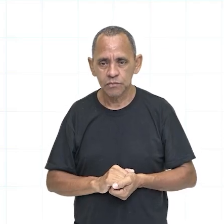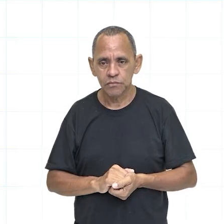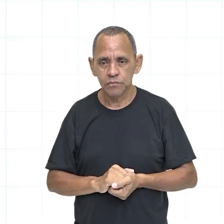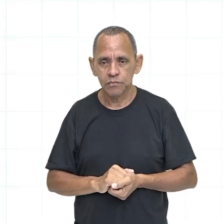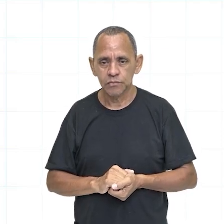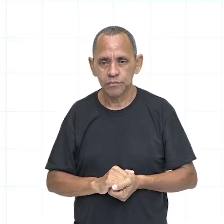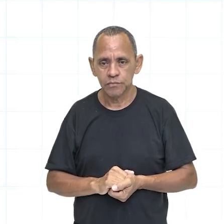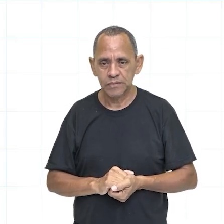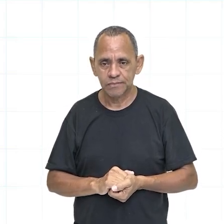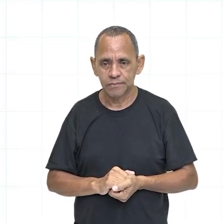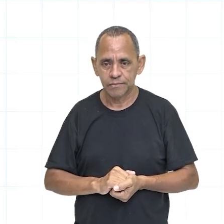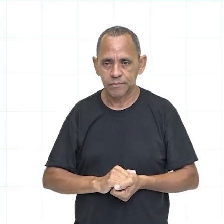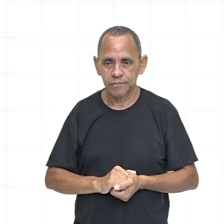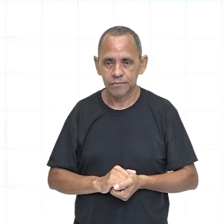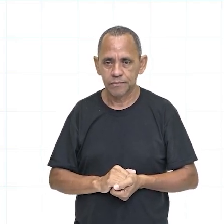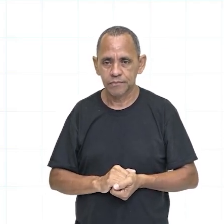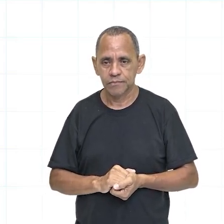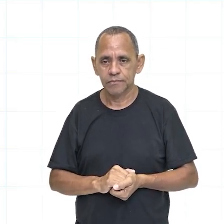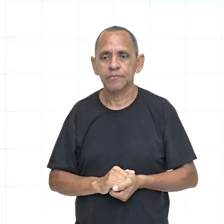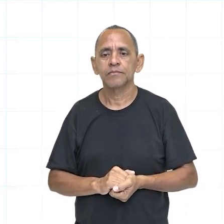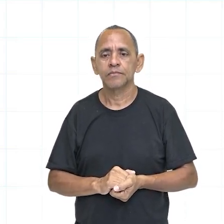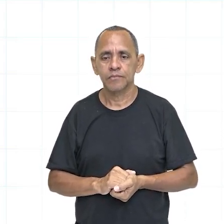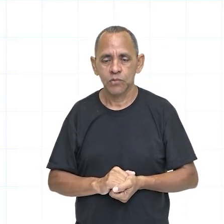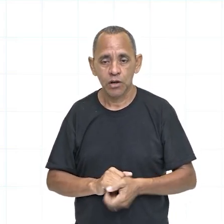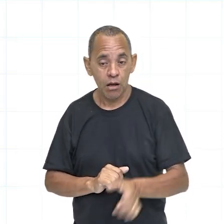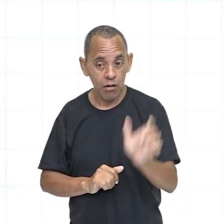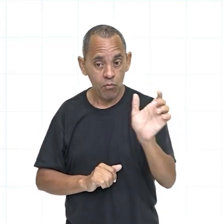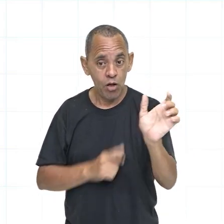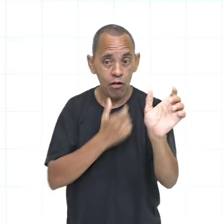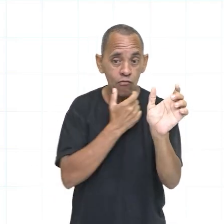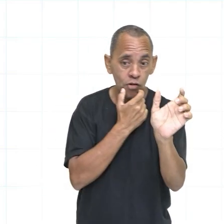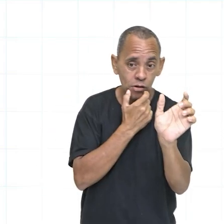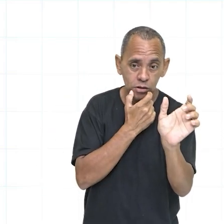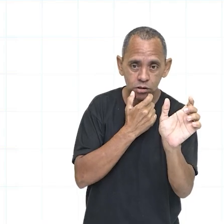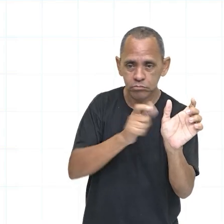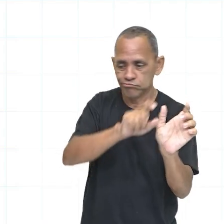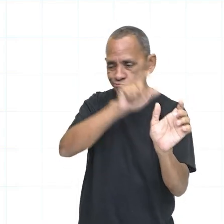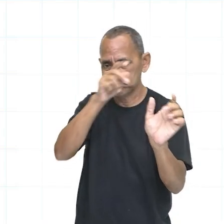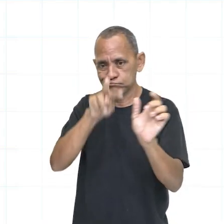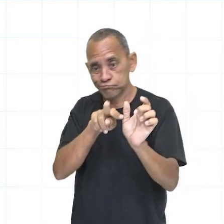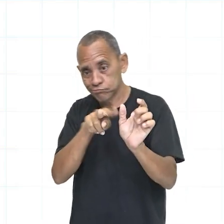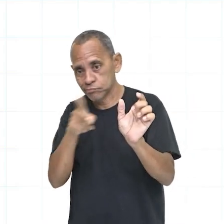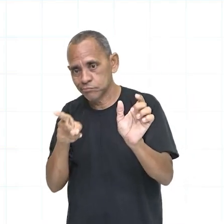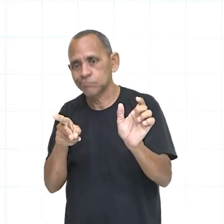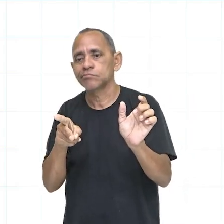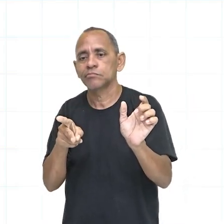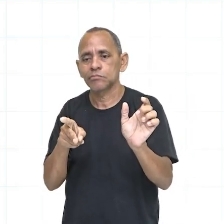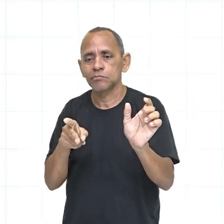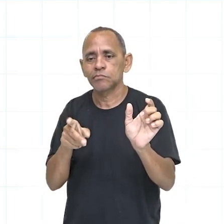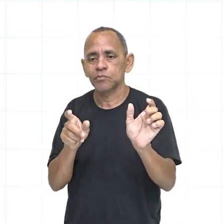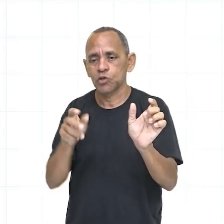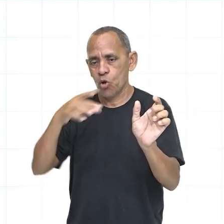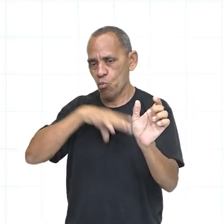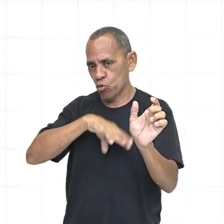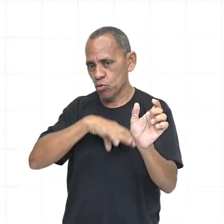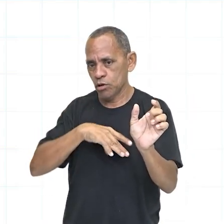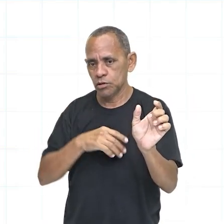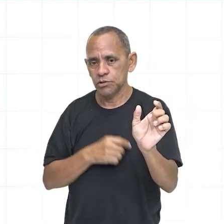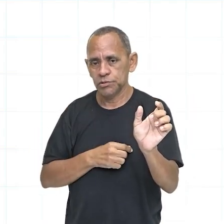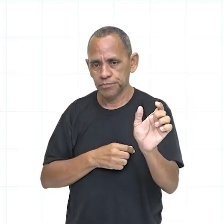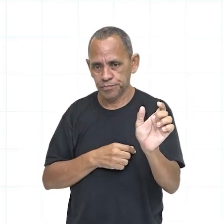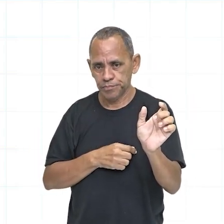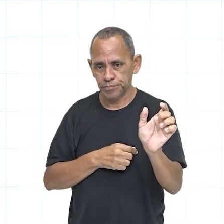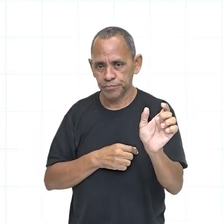Although. Although, embora ou apesar de. Um outro é though.